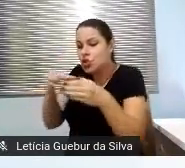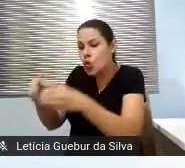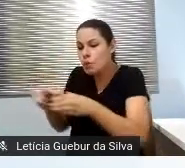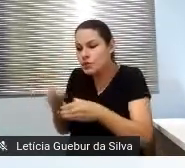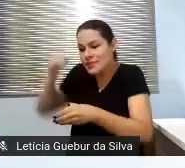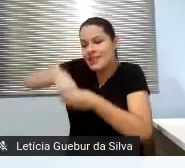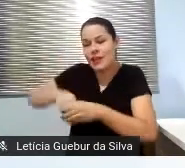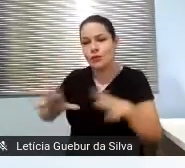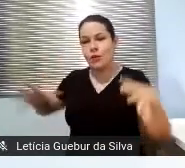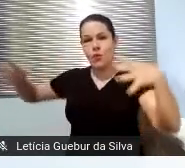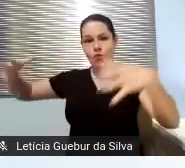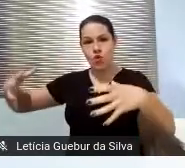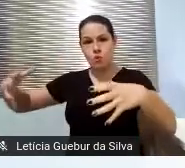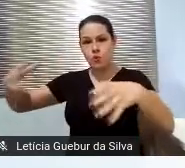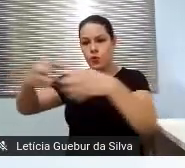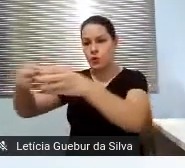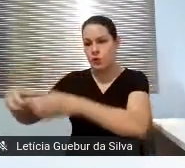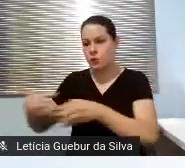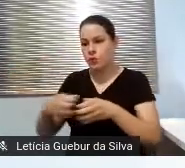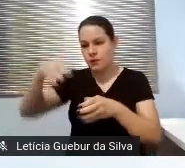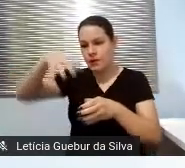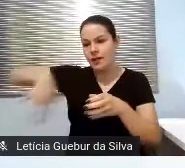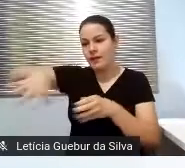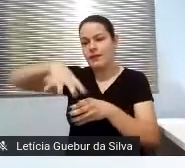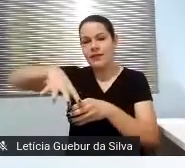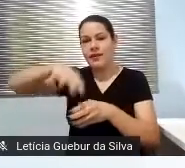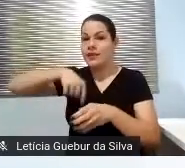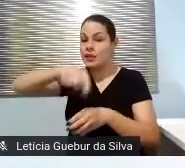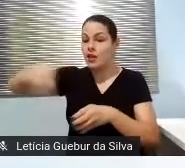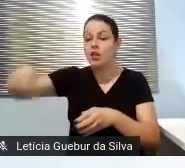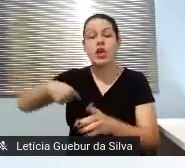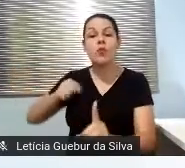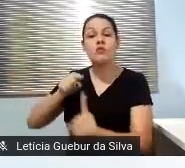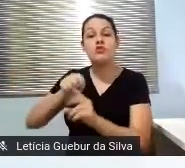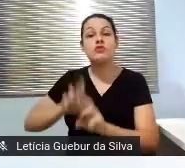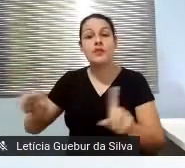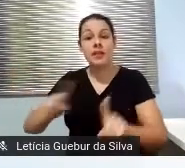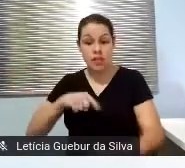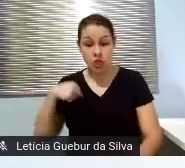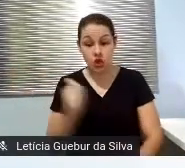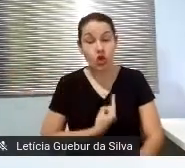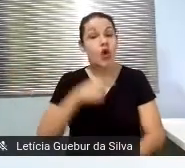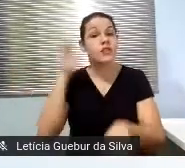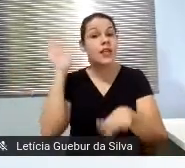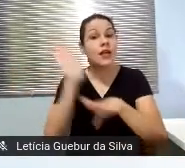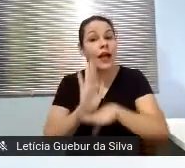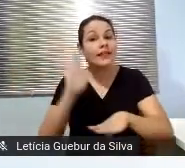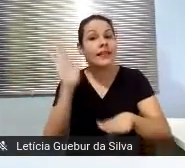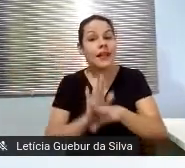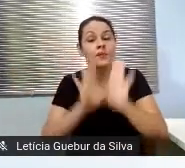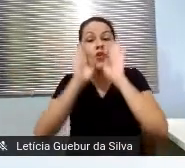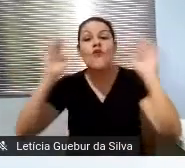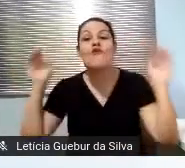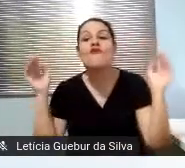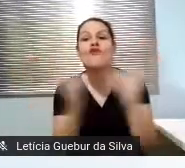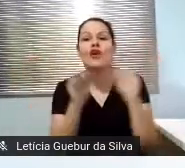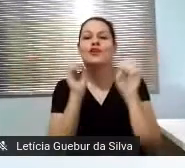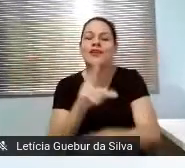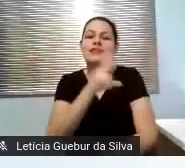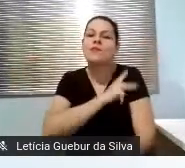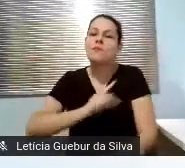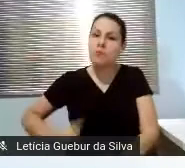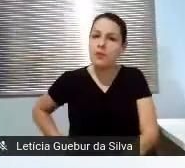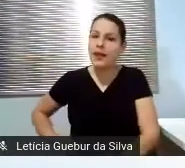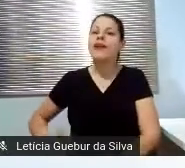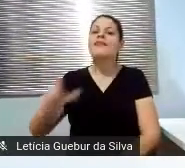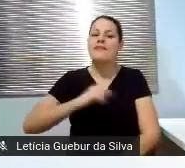nós que batalhamos por uma educação pública de qualidade, essencialmente pública, temos uma desvantagem no Congresso